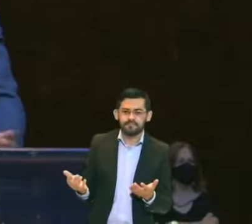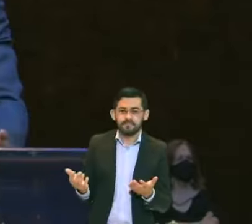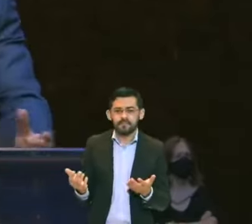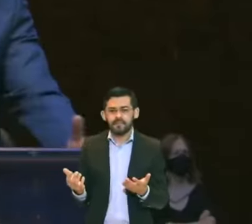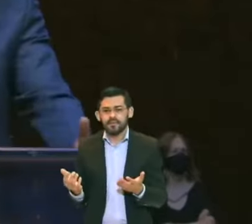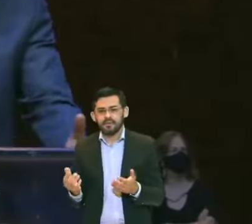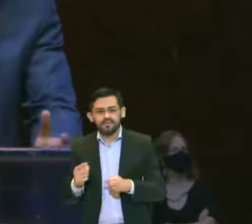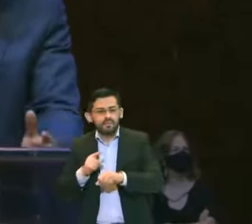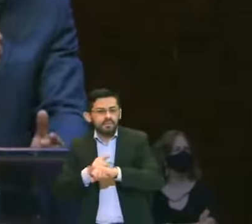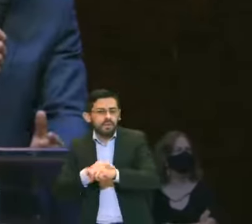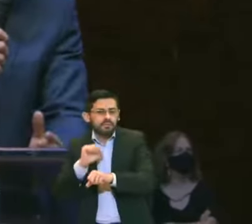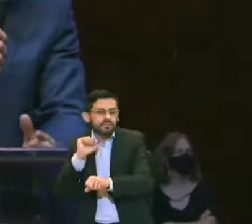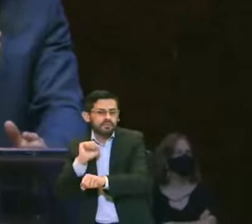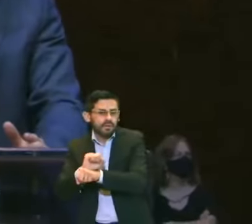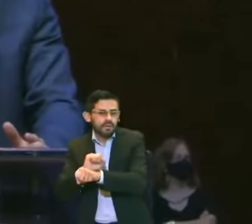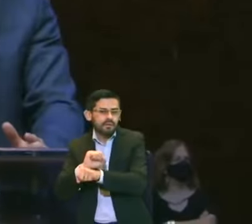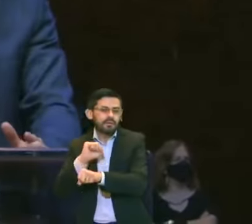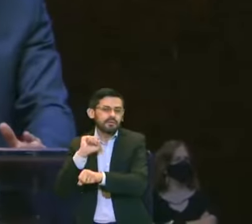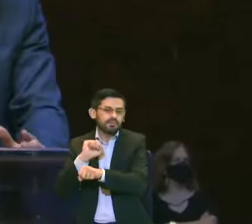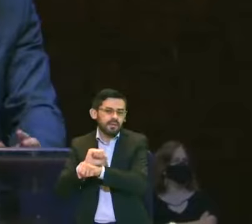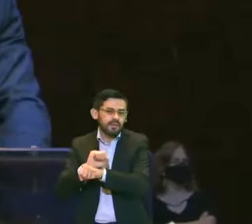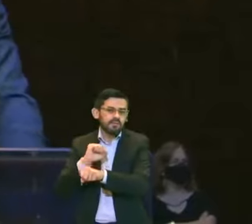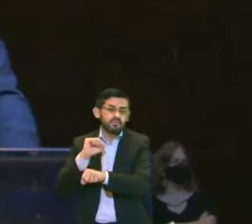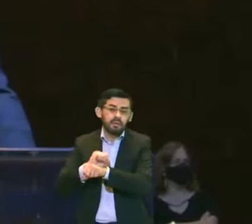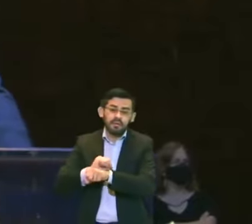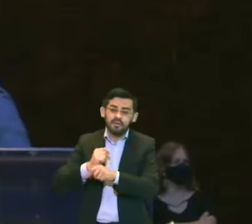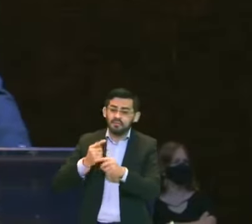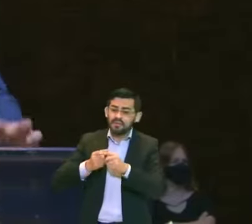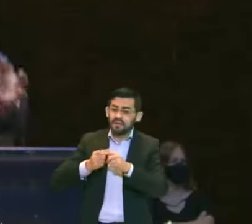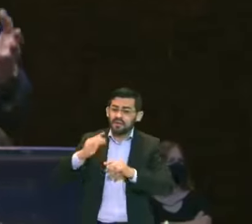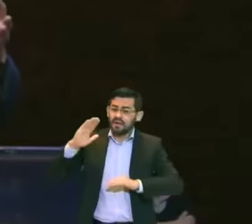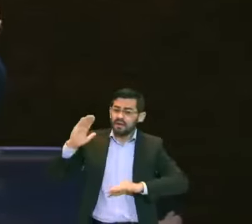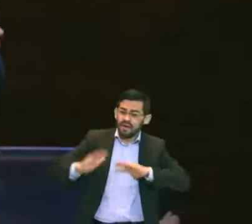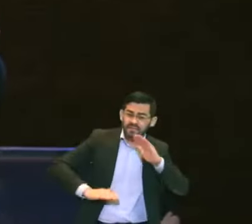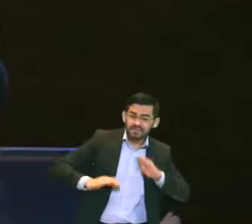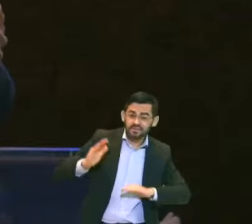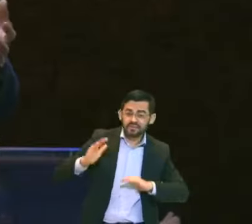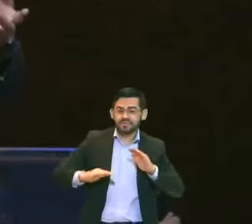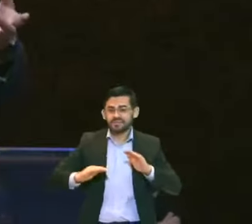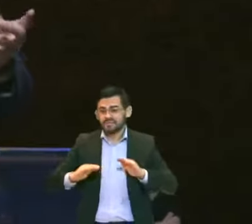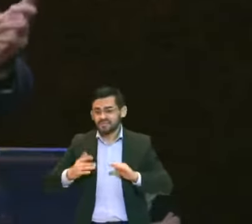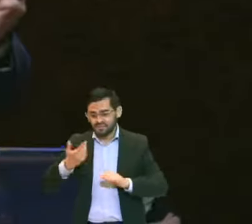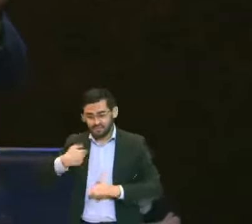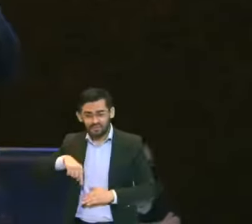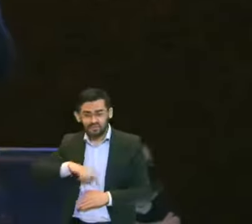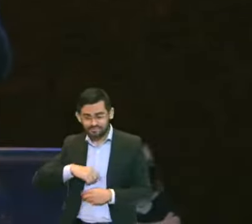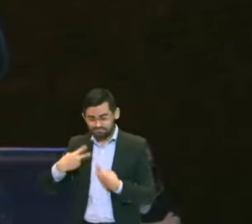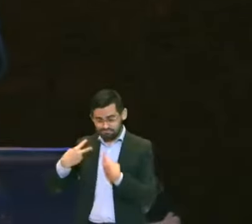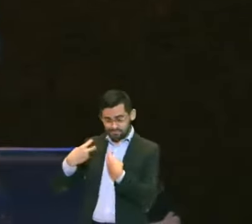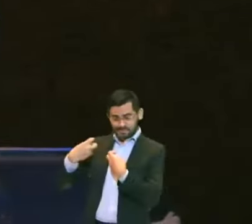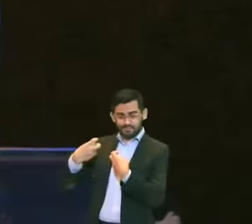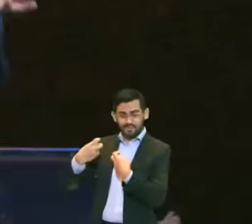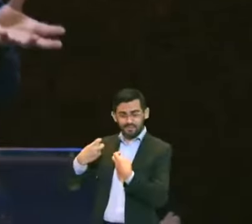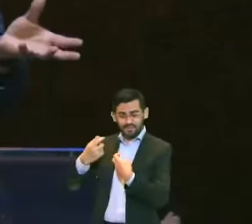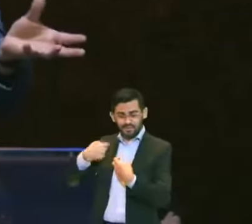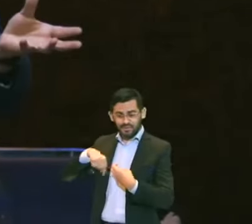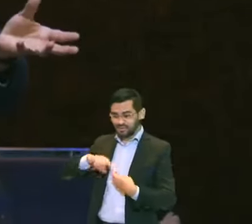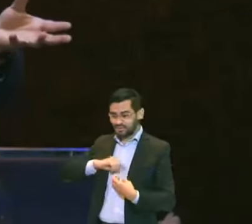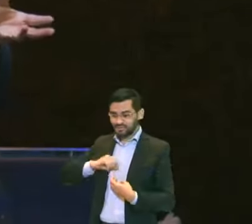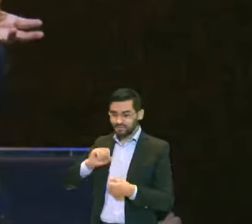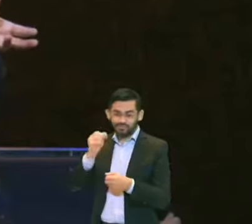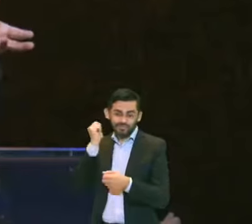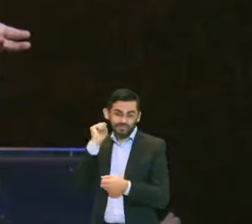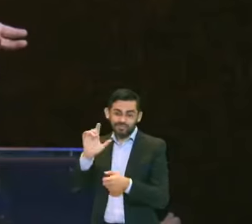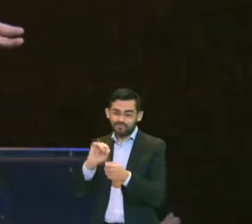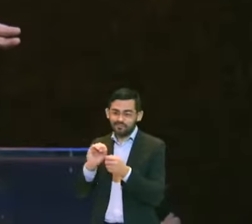Um tempo de espera onde, às vezes, a nossa impotência é colocada diante de nós.